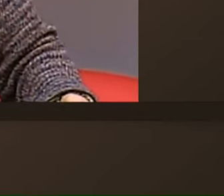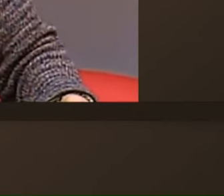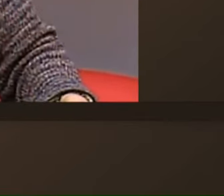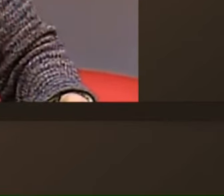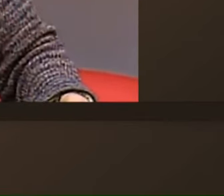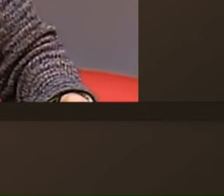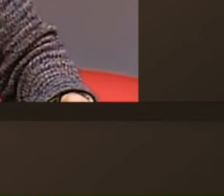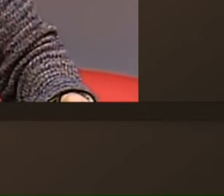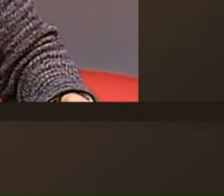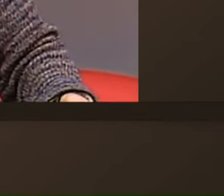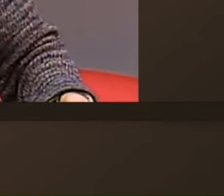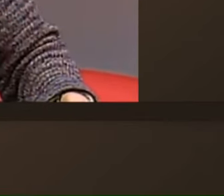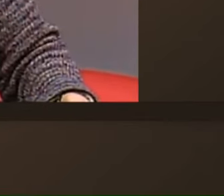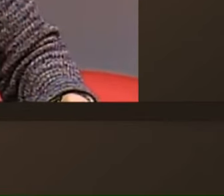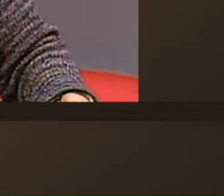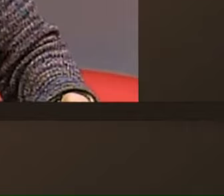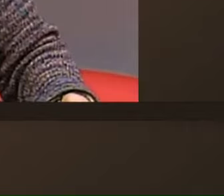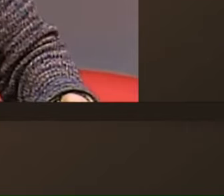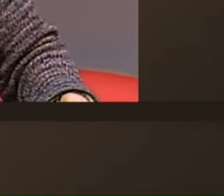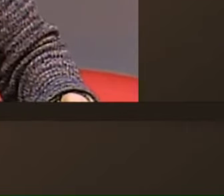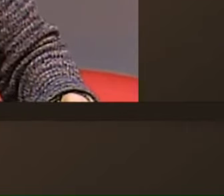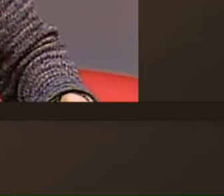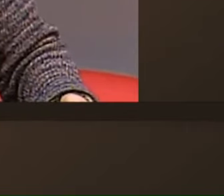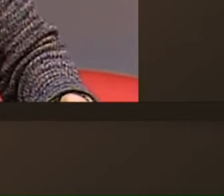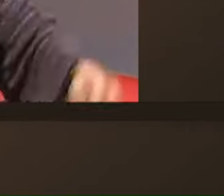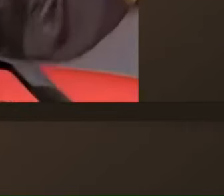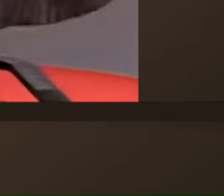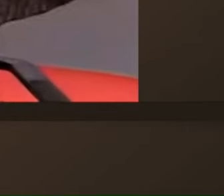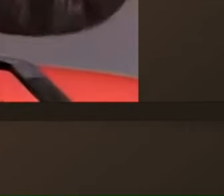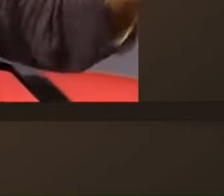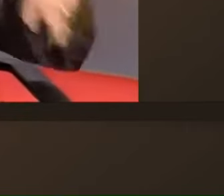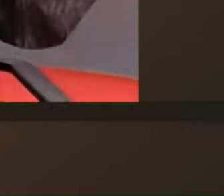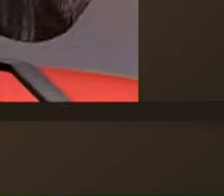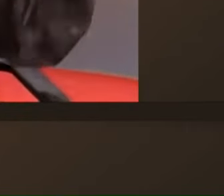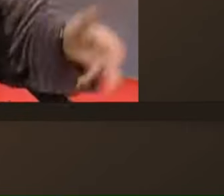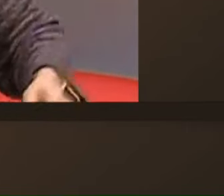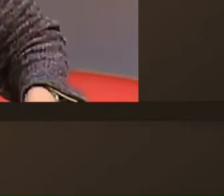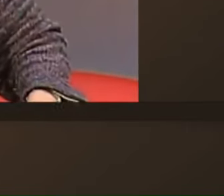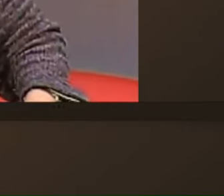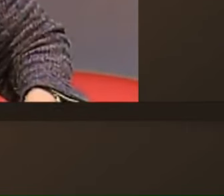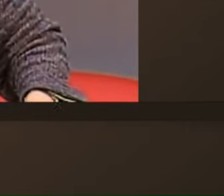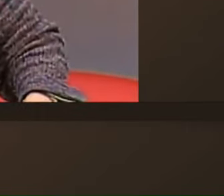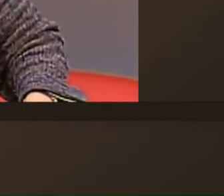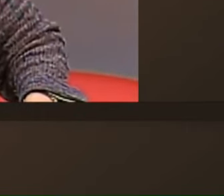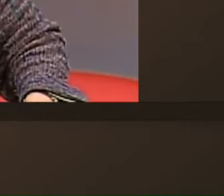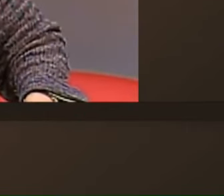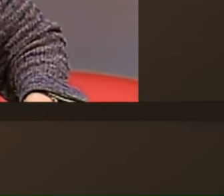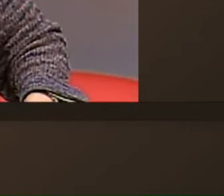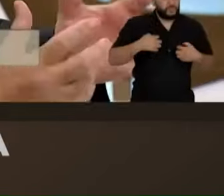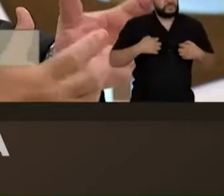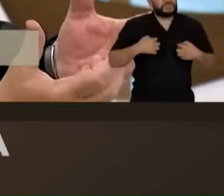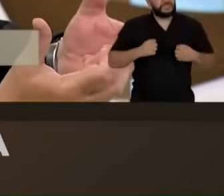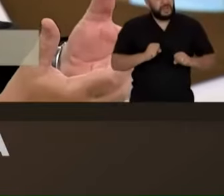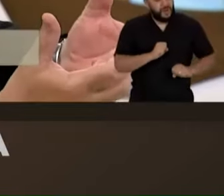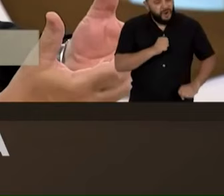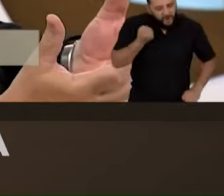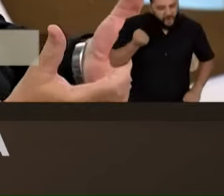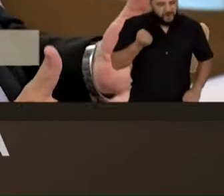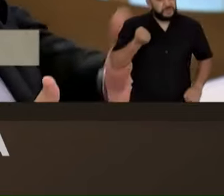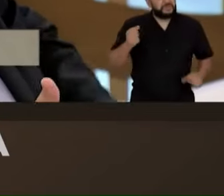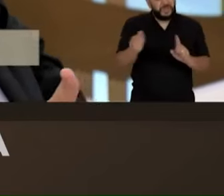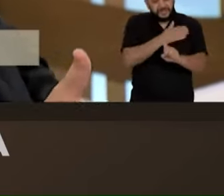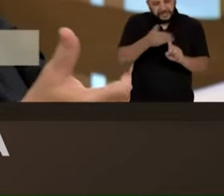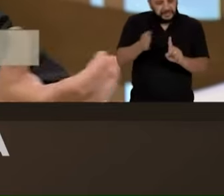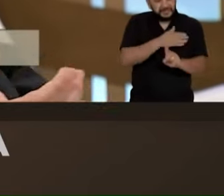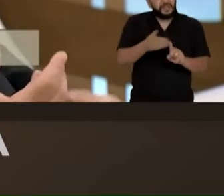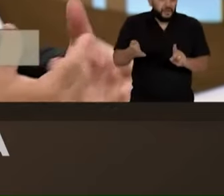Não pode ser apariguado do poder. Não pode passar um ano e meio dizendo que está tudo bem e depois bater pesado. Claro que não é